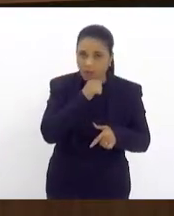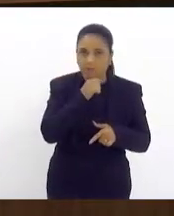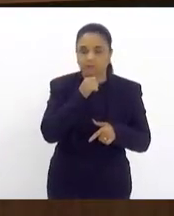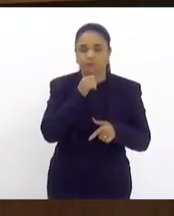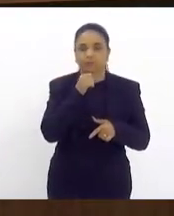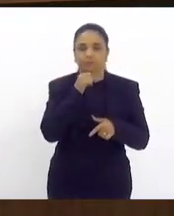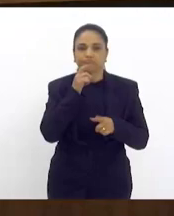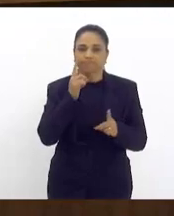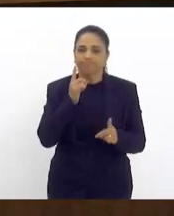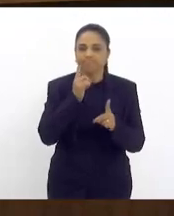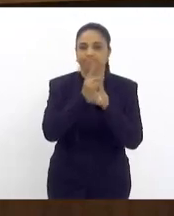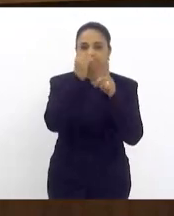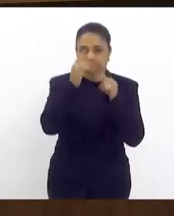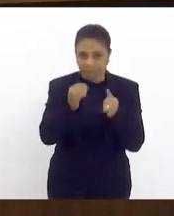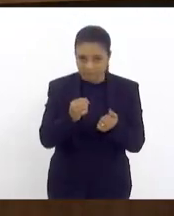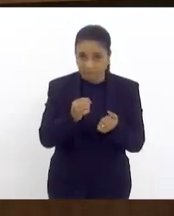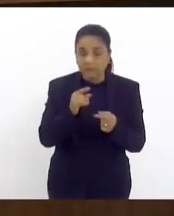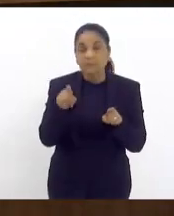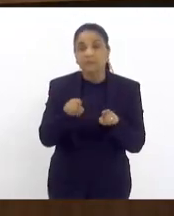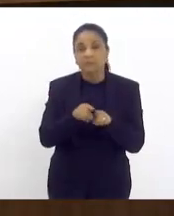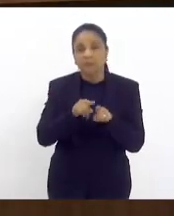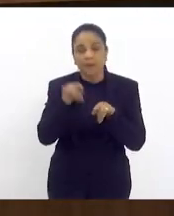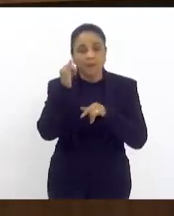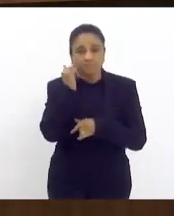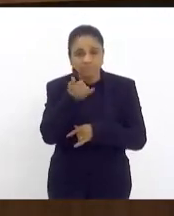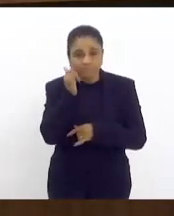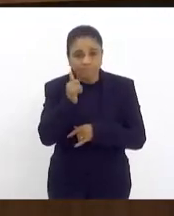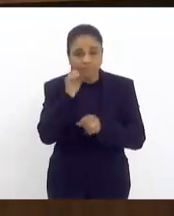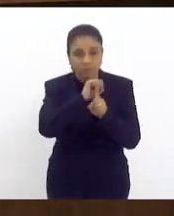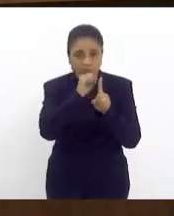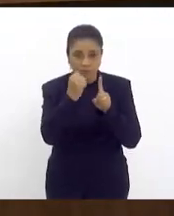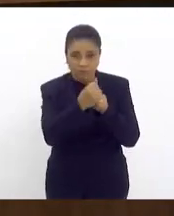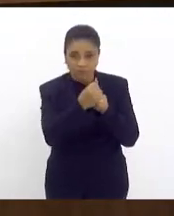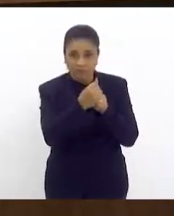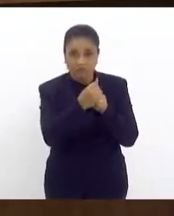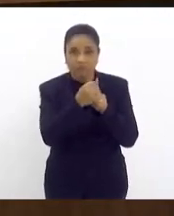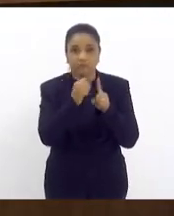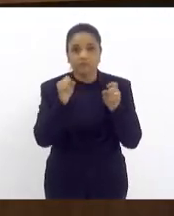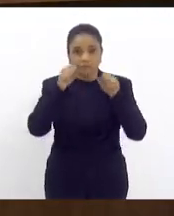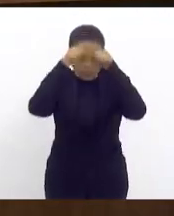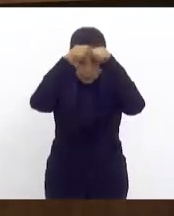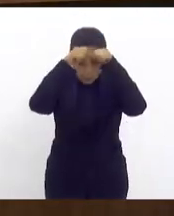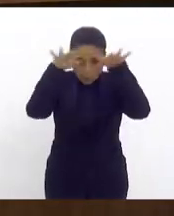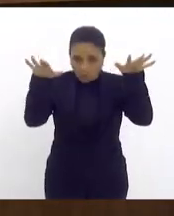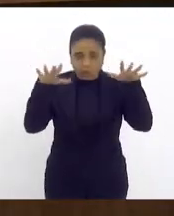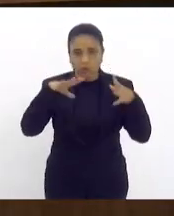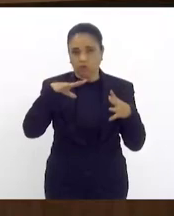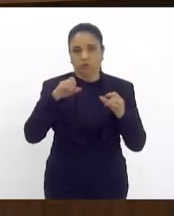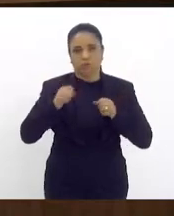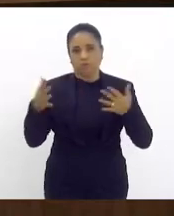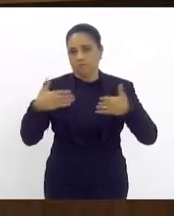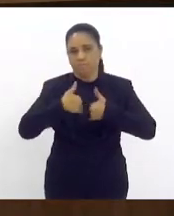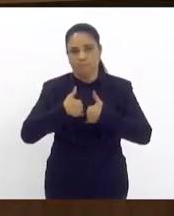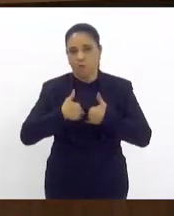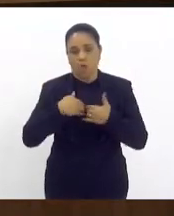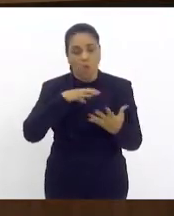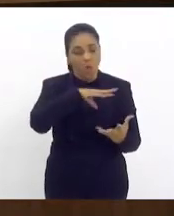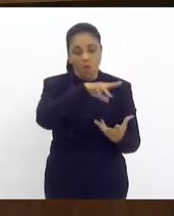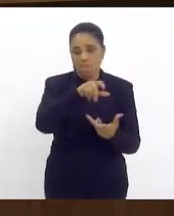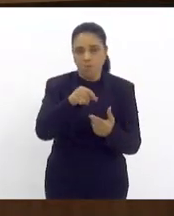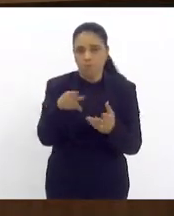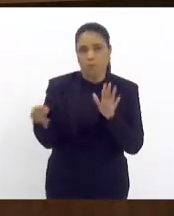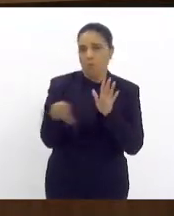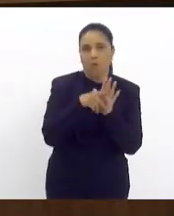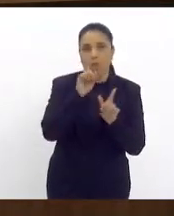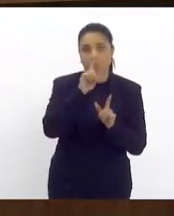diagnosticado e dizer a sociedade que os autistas não ouvirem seu mundo eles vivem no nosso mundo